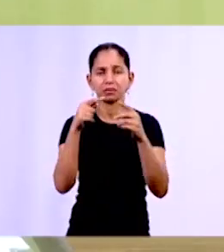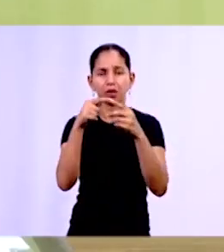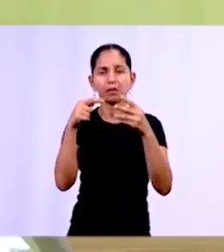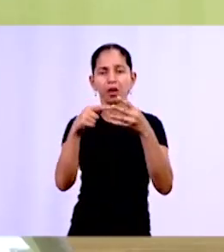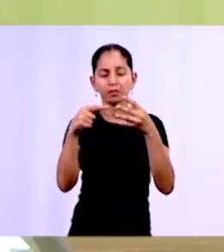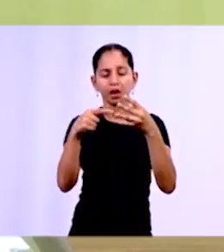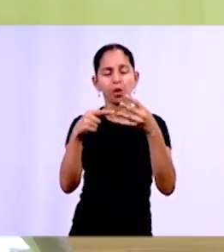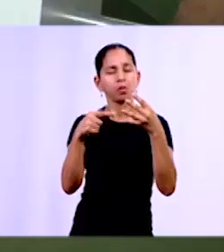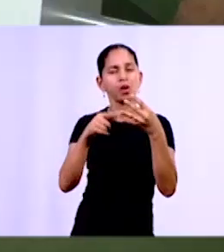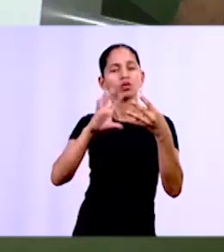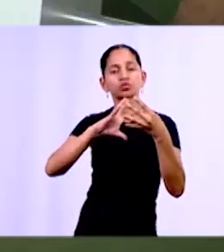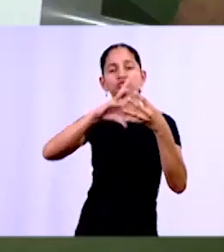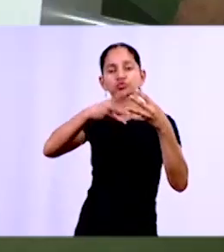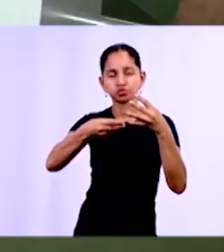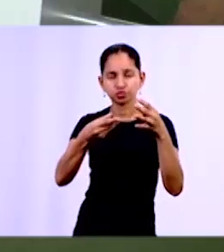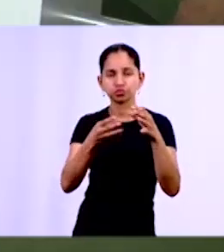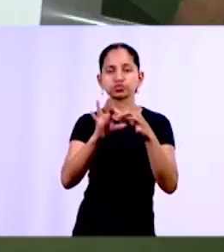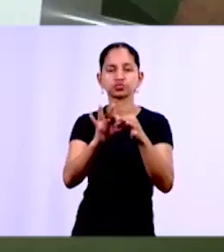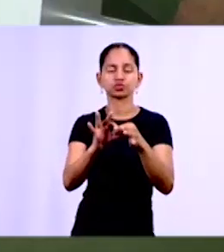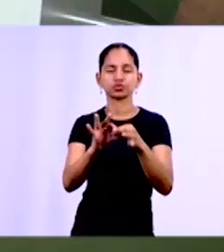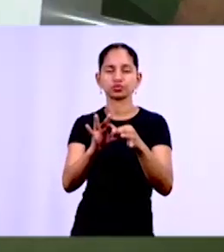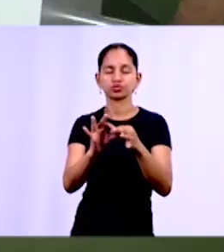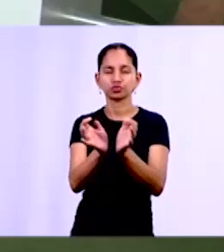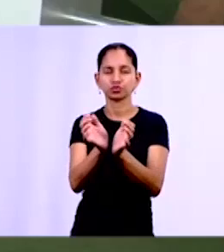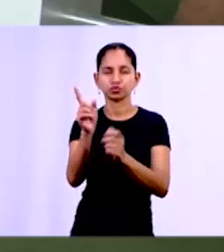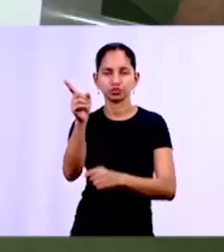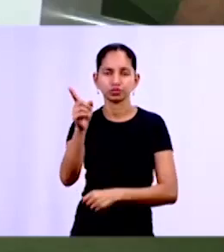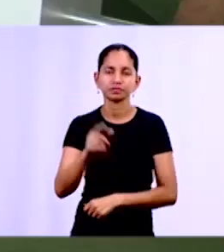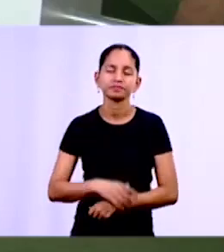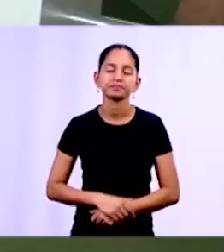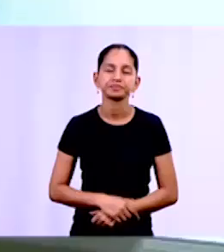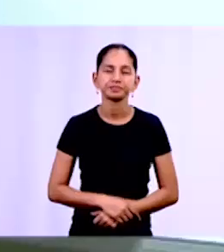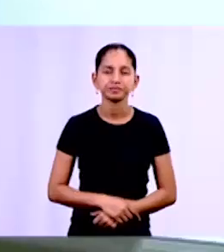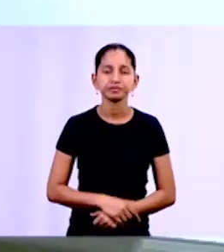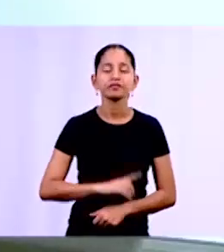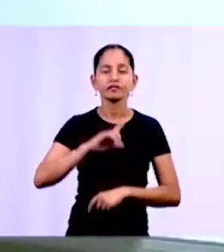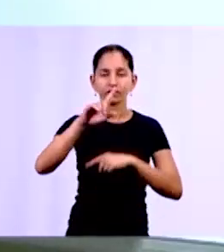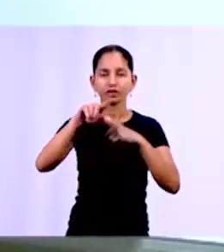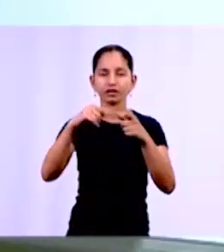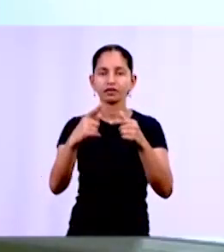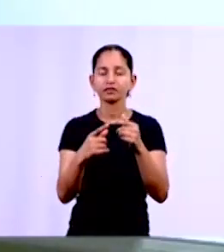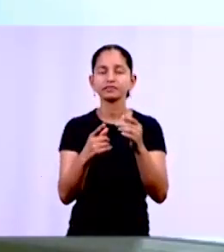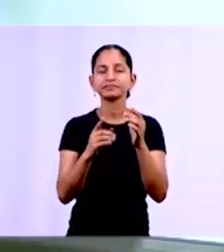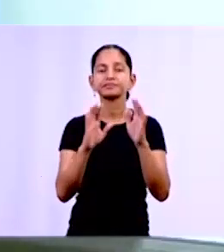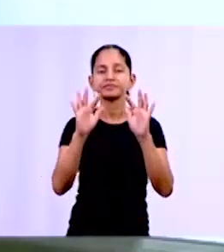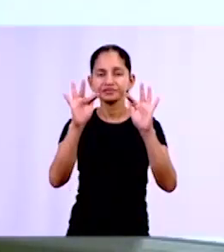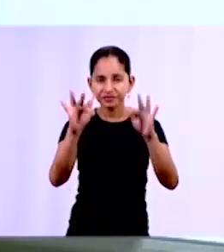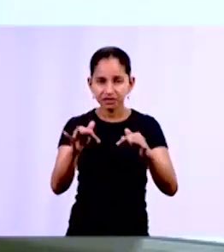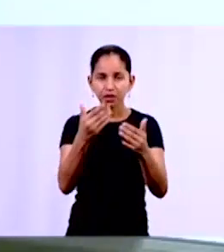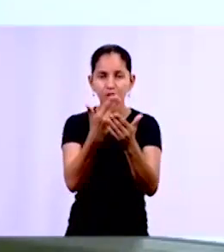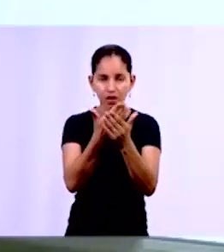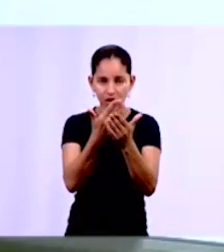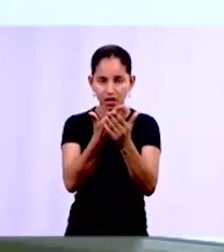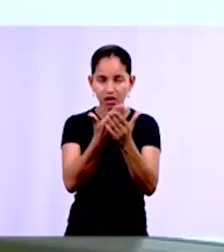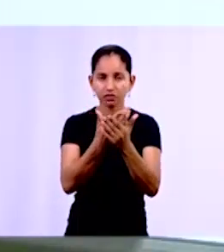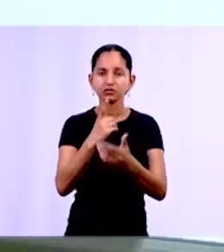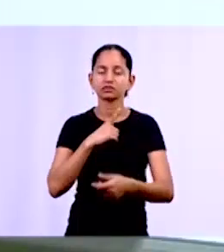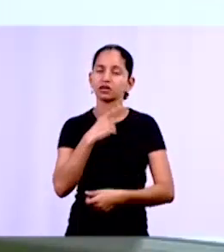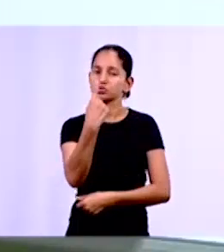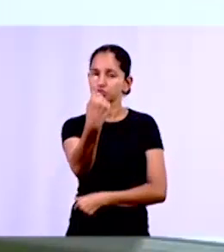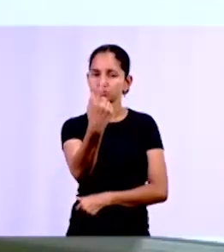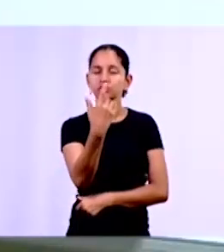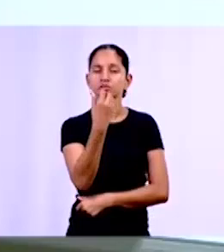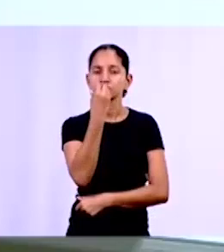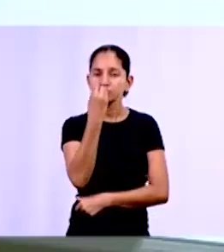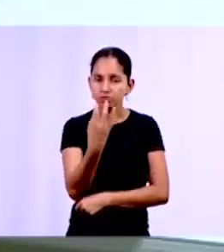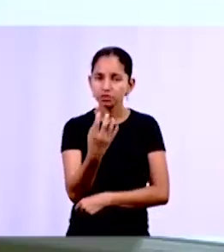se os outros não tiverem. É um conjunto. Eu vou mostrar daqui a pouco, até antes do final da aula, eu trouxe um equipamento que eu tenho para